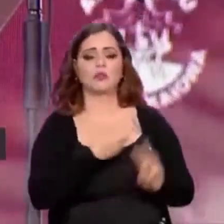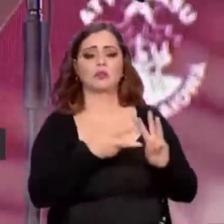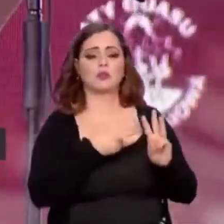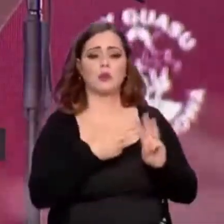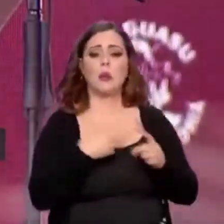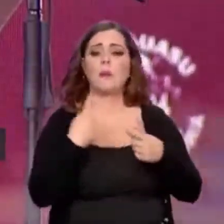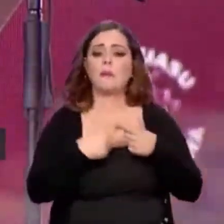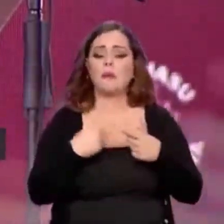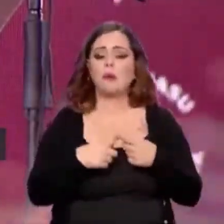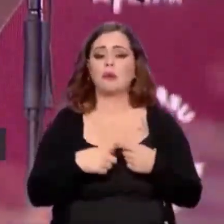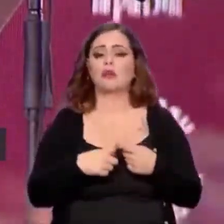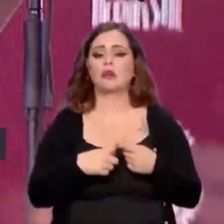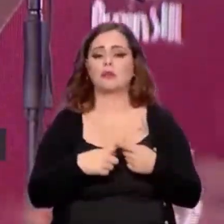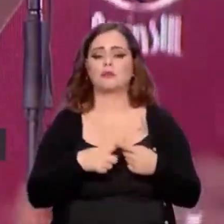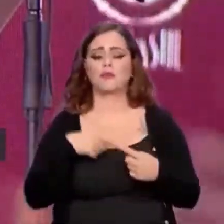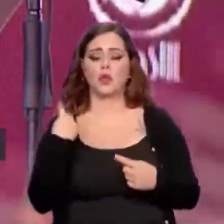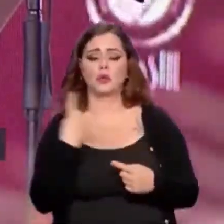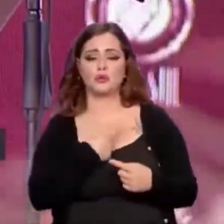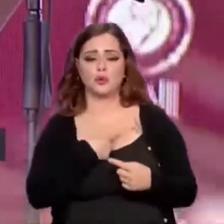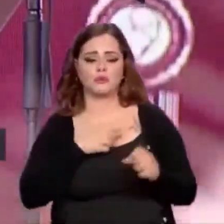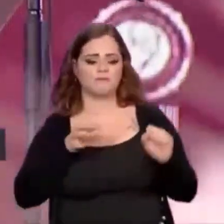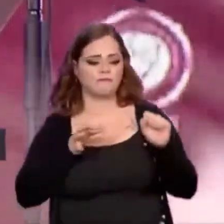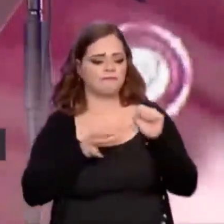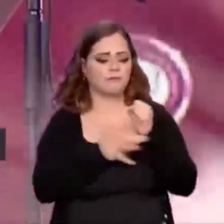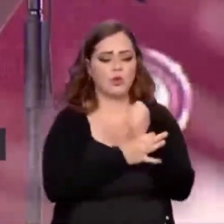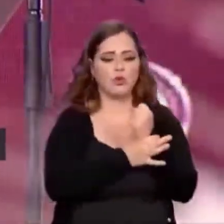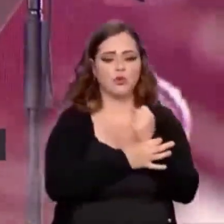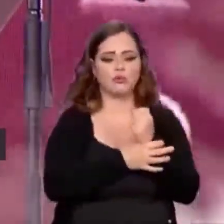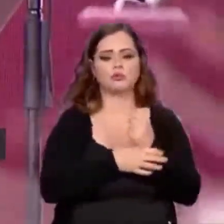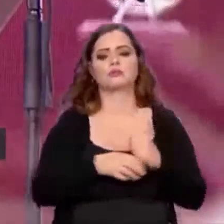porque somos guardiões da Mãe Terra.